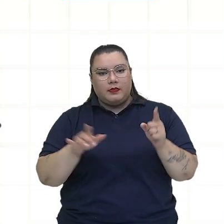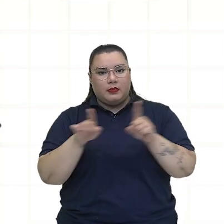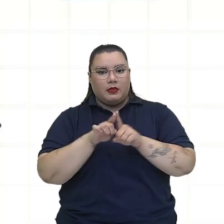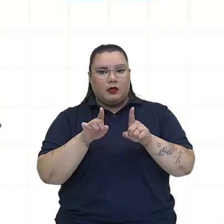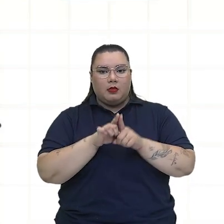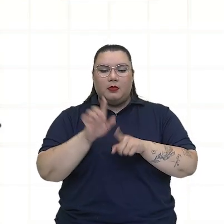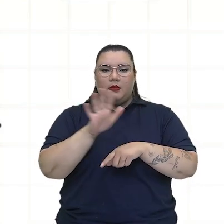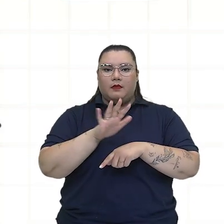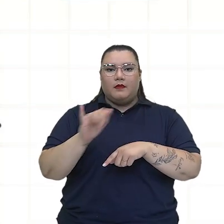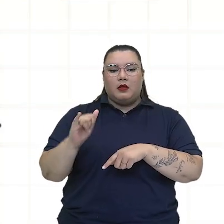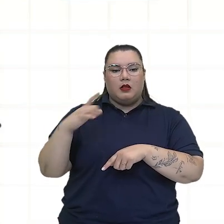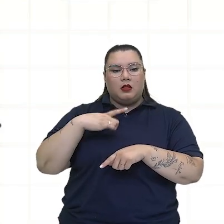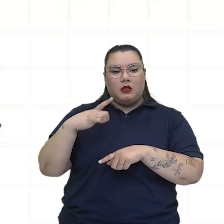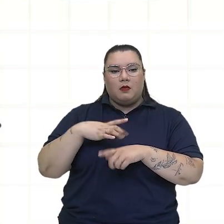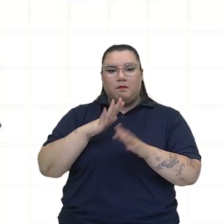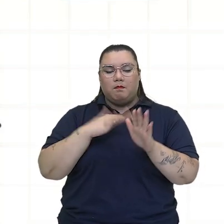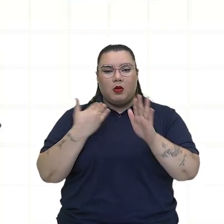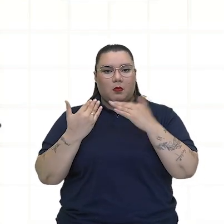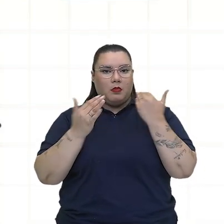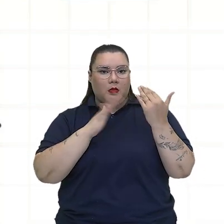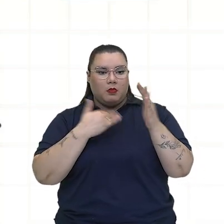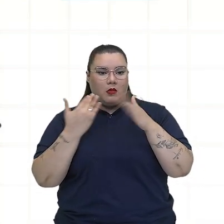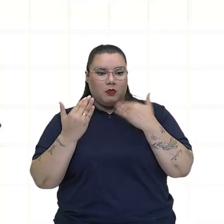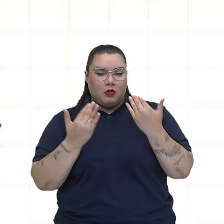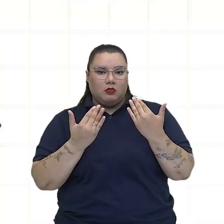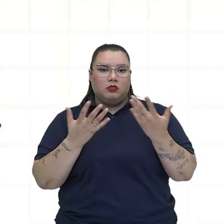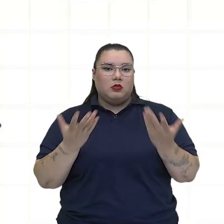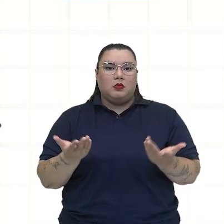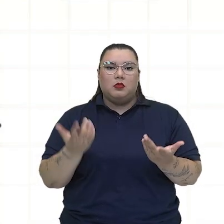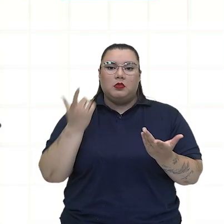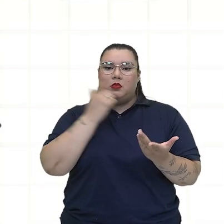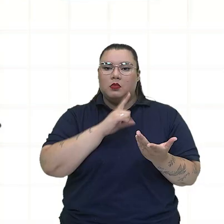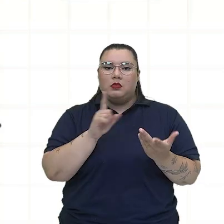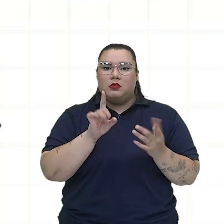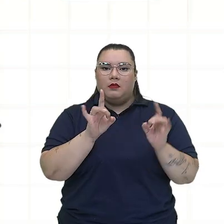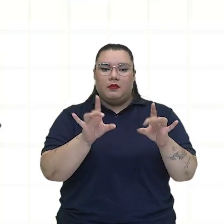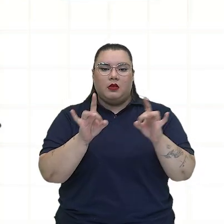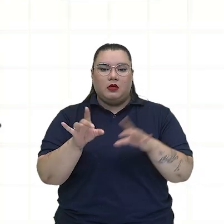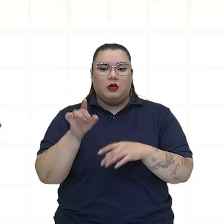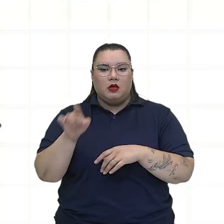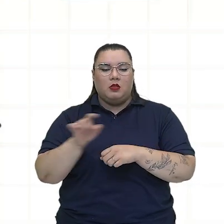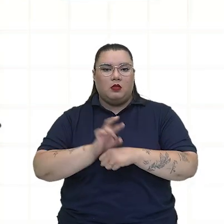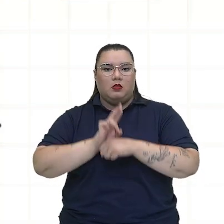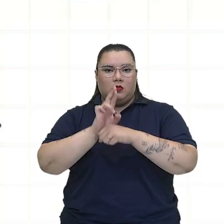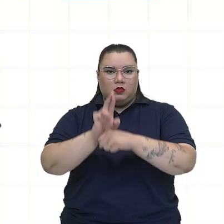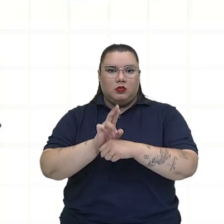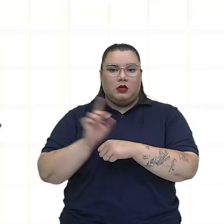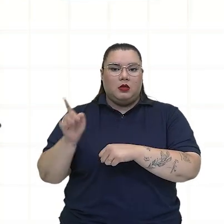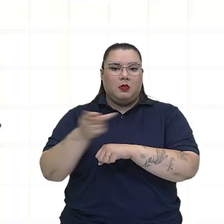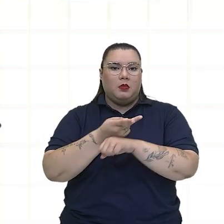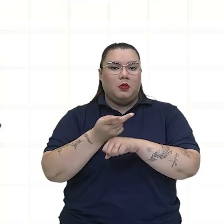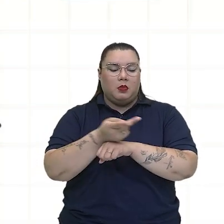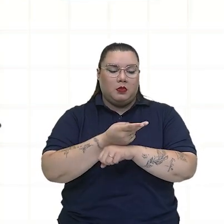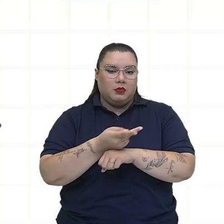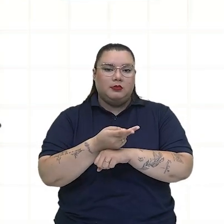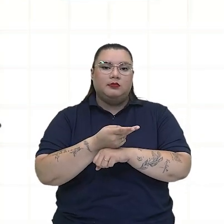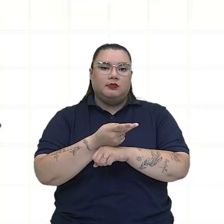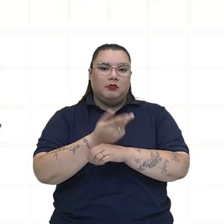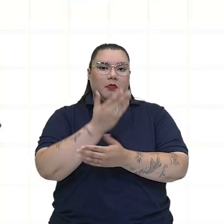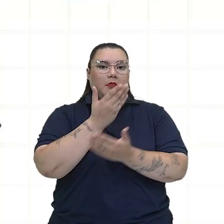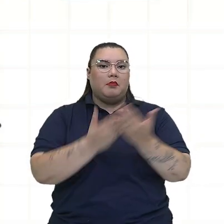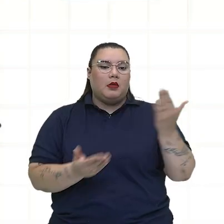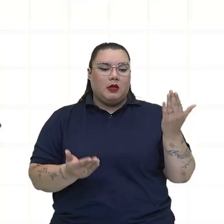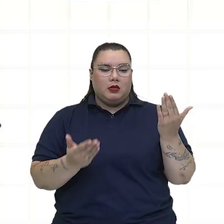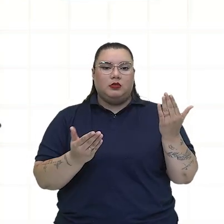vai levar, né, à morte, ou seja, não vai conseguir nem vender aquele recurso que ele está buscando ali,